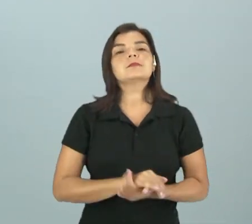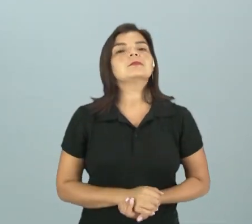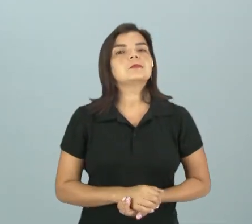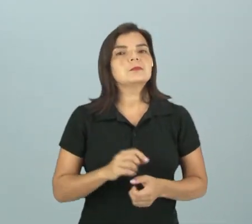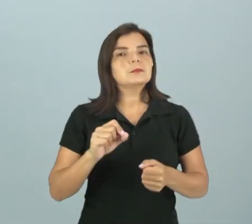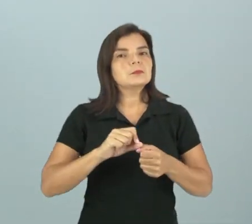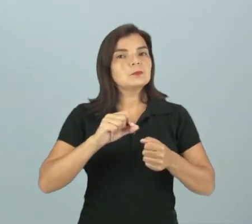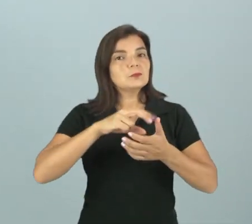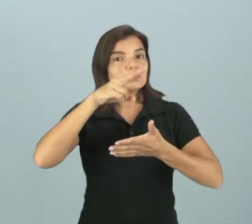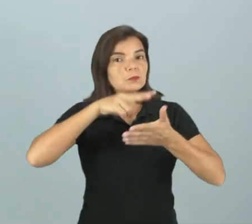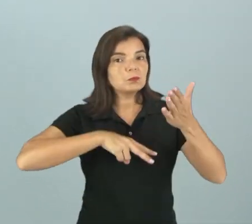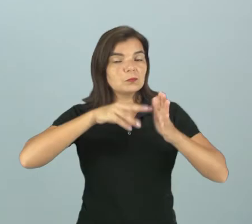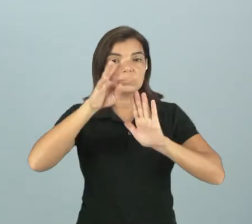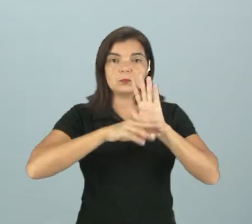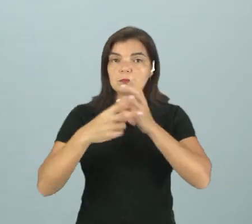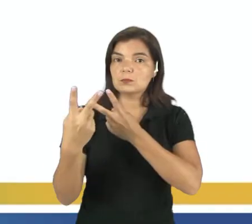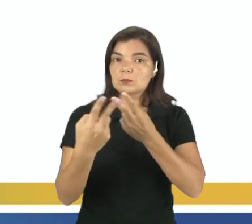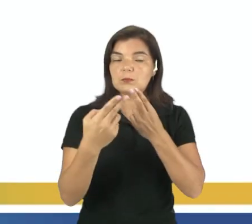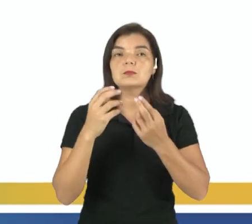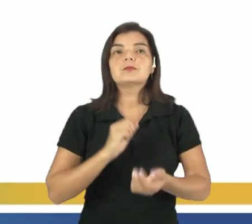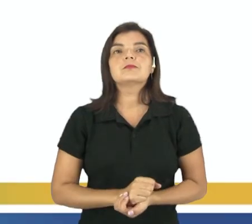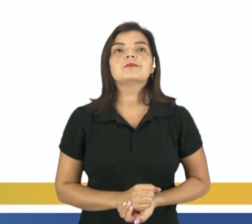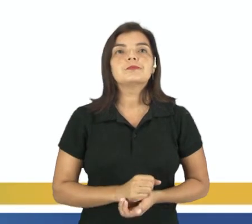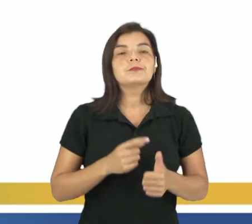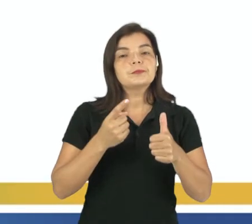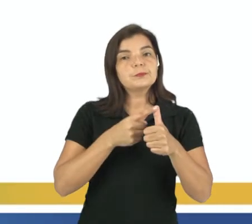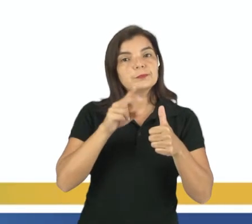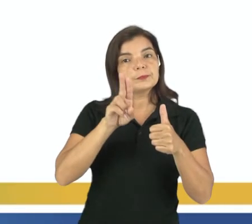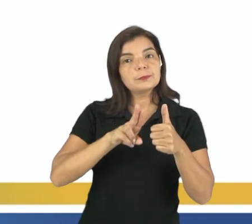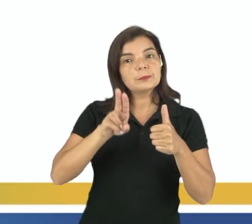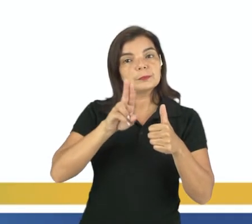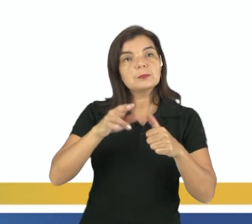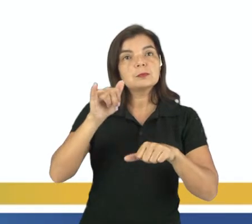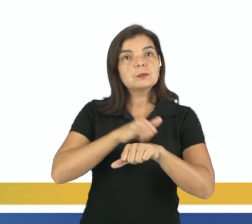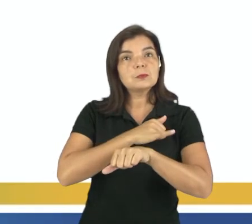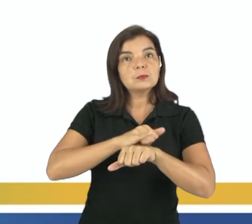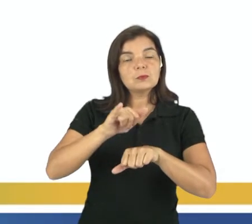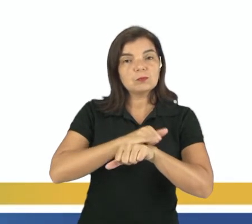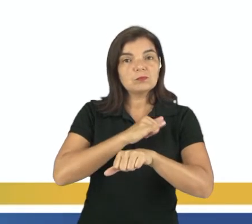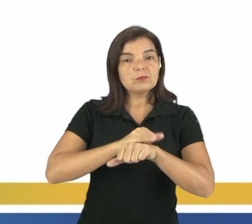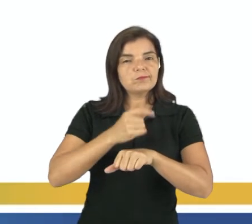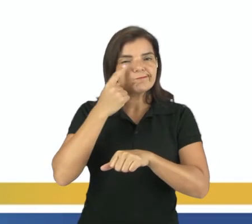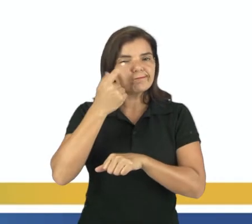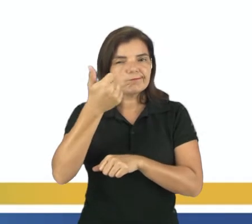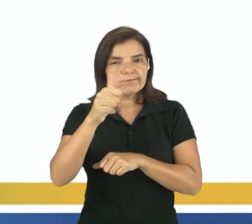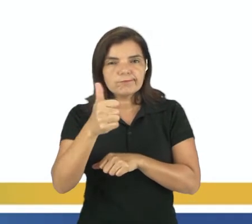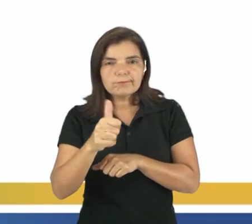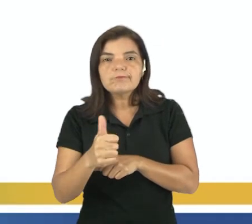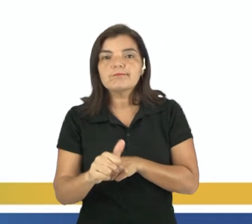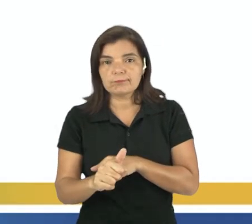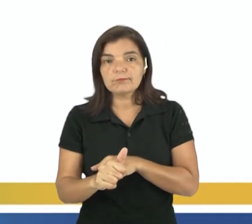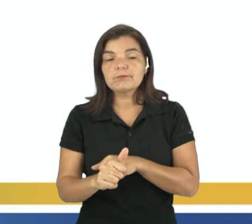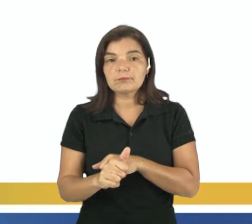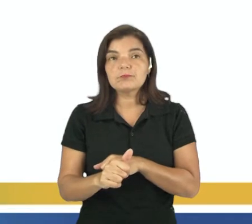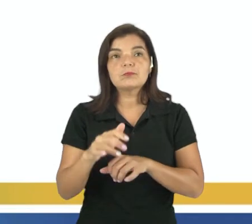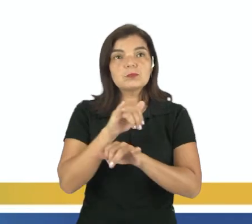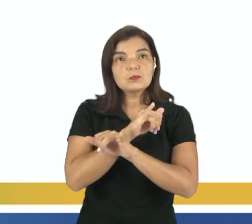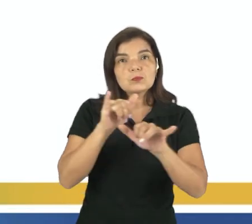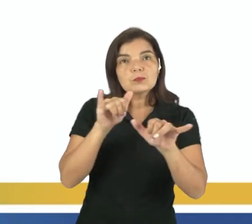fazer ao ler textos como esse. Você precisa utilizar estratégias de checagem, verificar